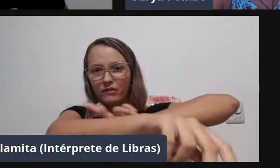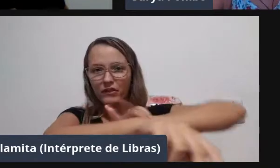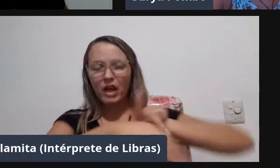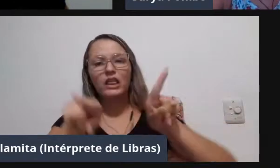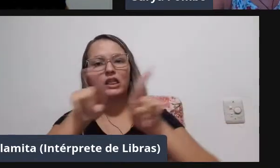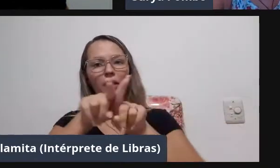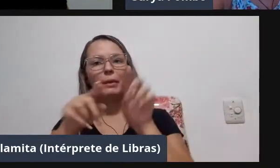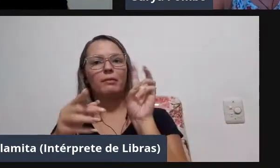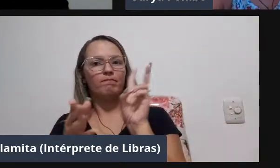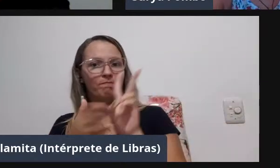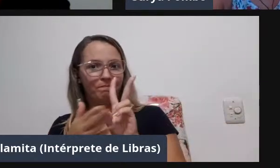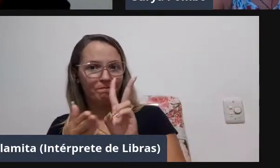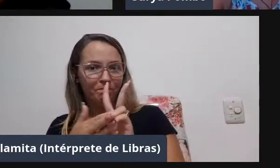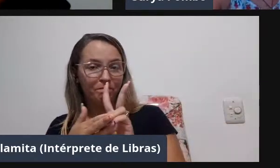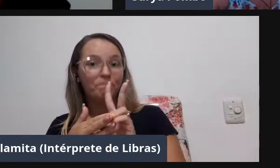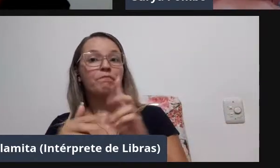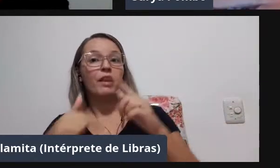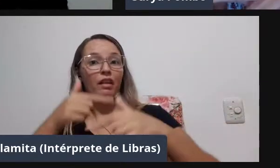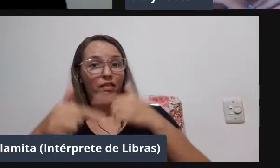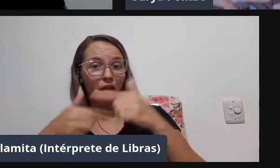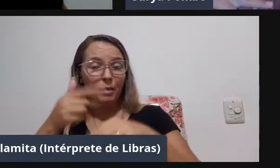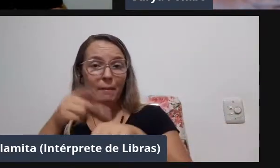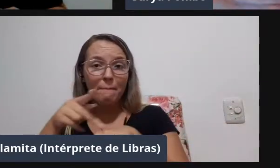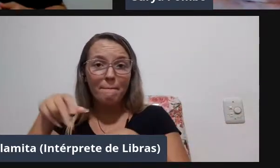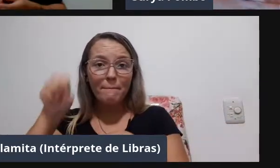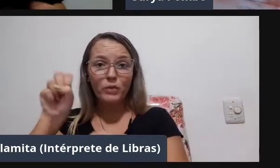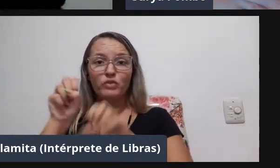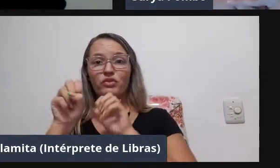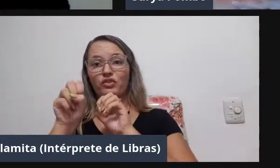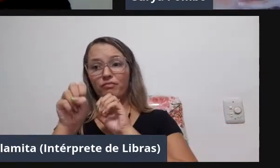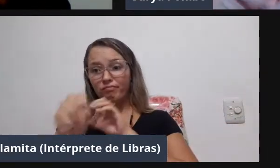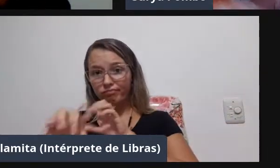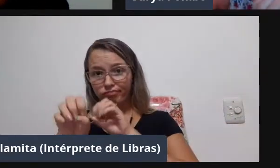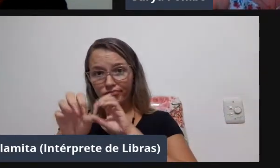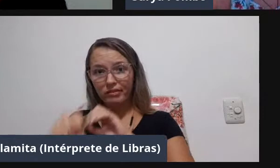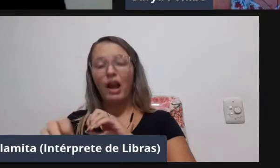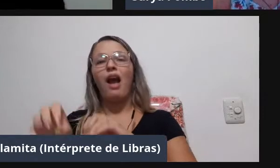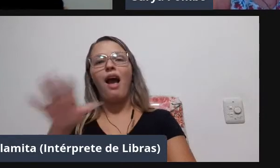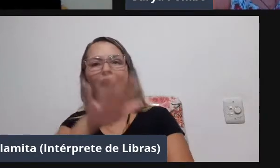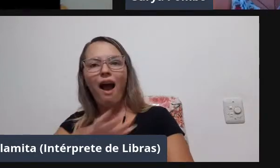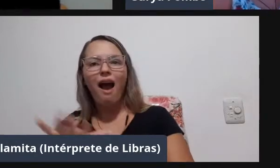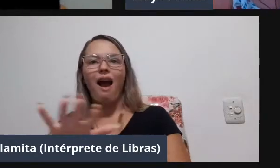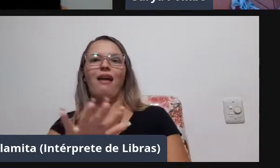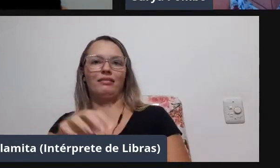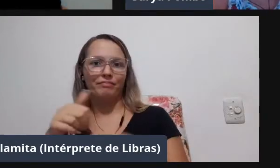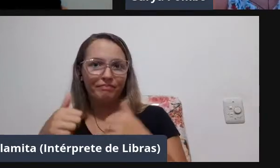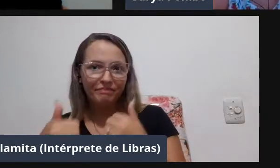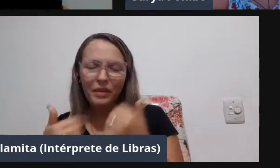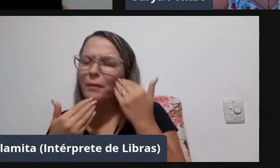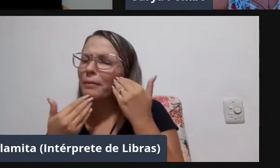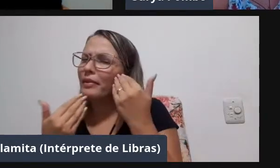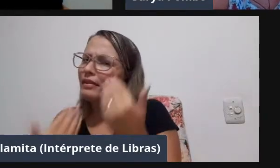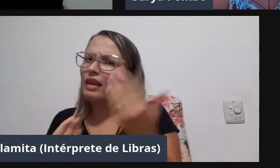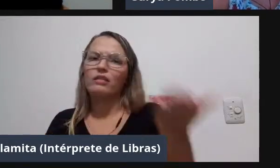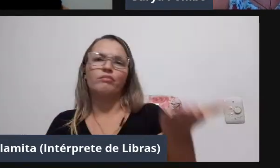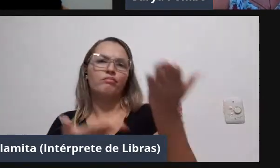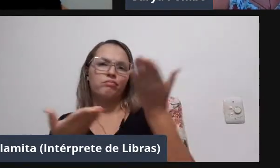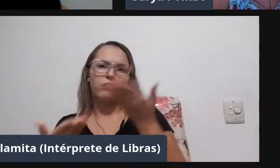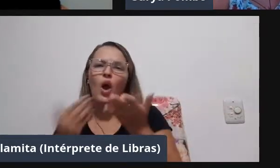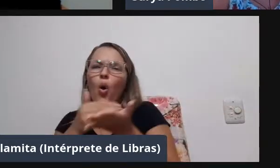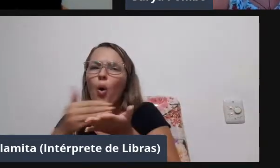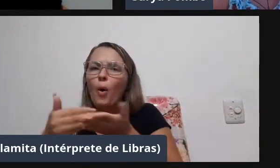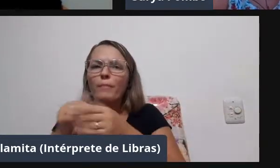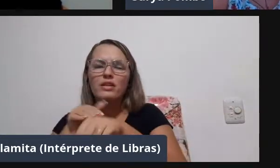do Programa de Pós-Graduação em Educação. Súria, muitíssimo obrigado por estar aqui conosco nesse começo de noite. É um